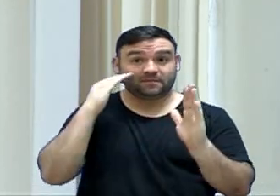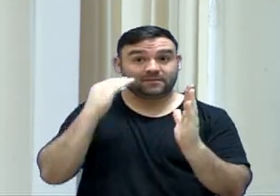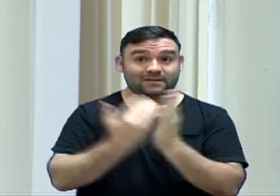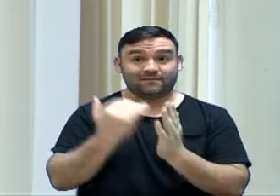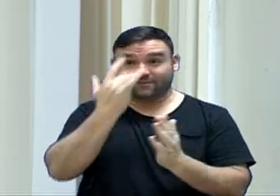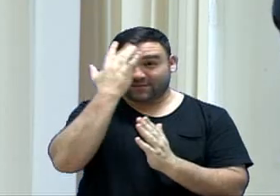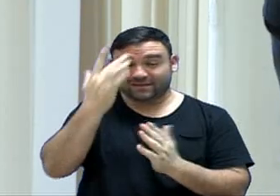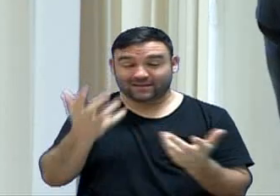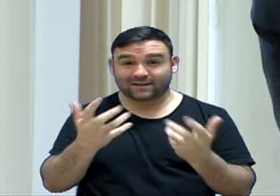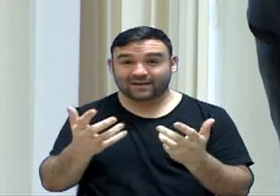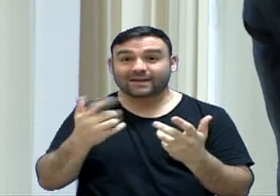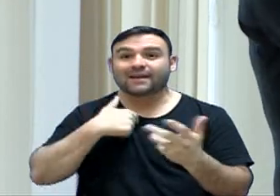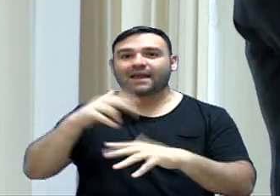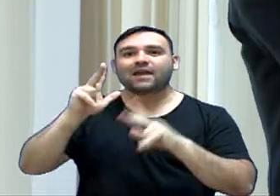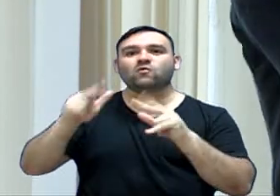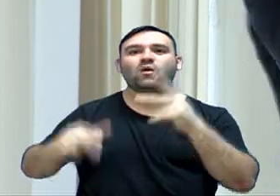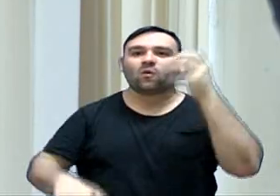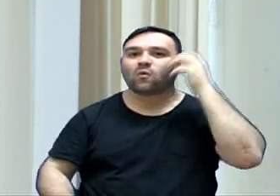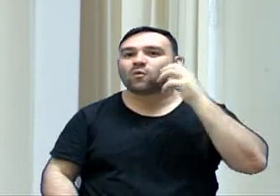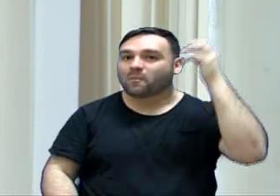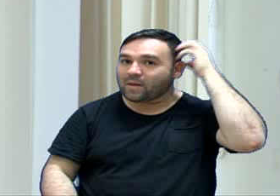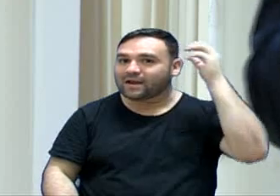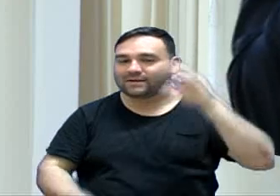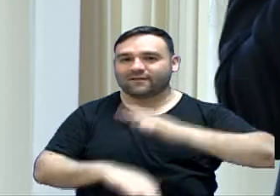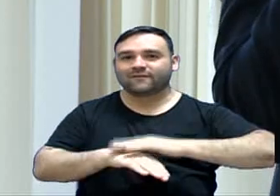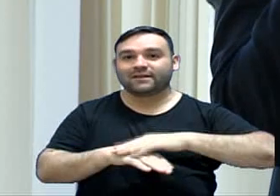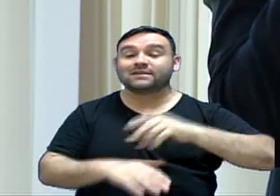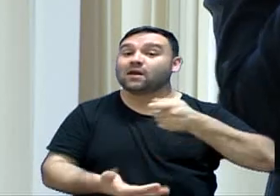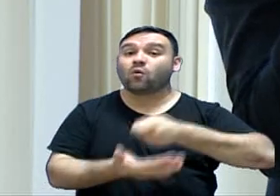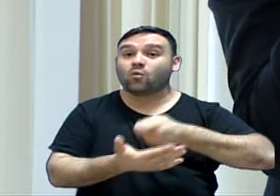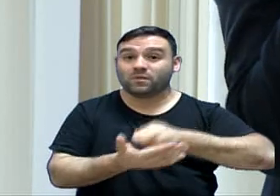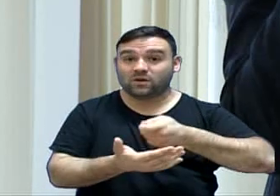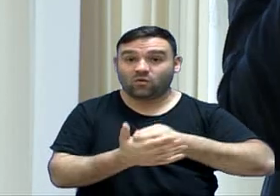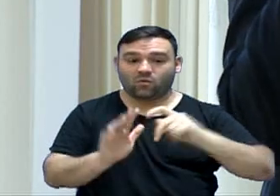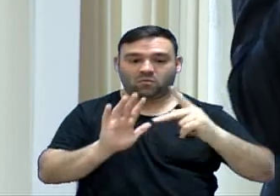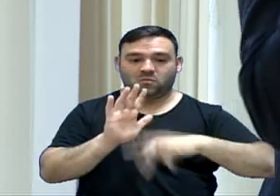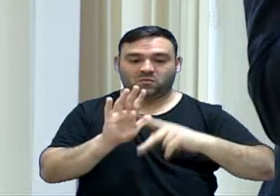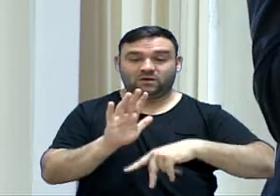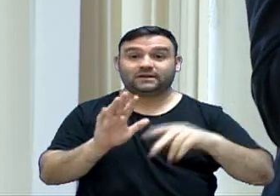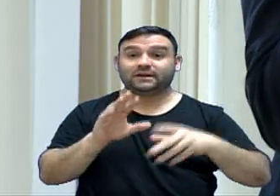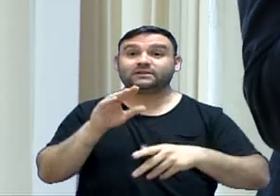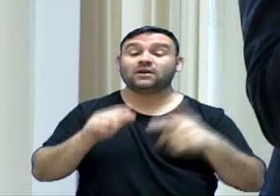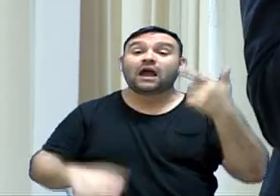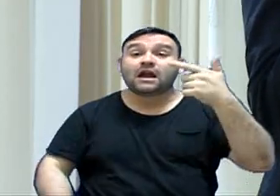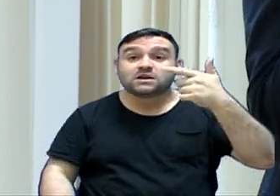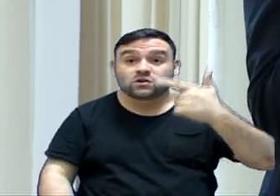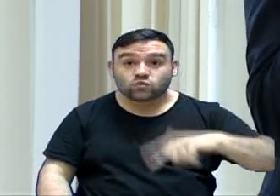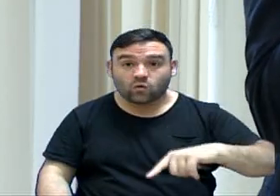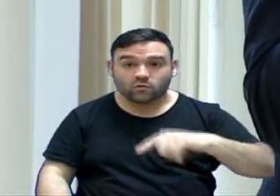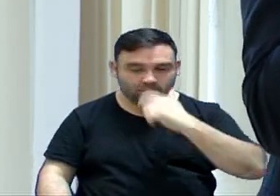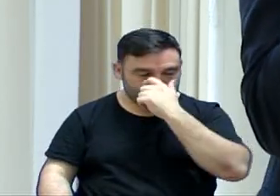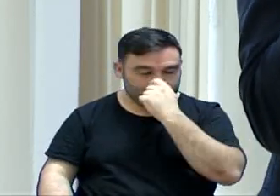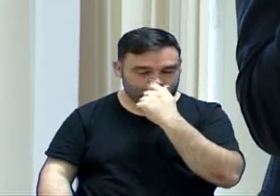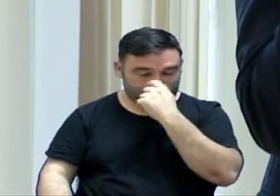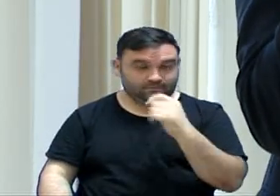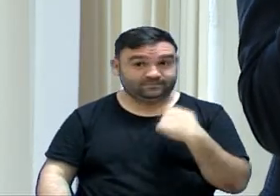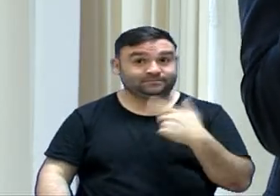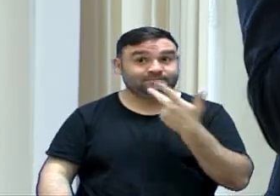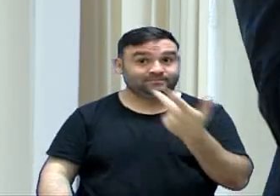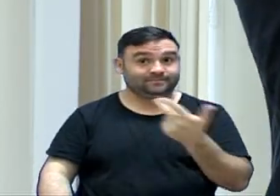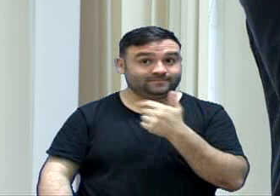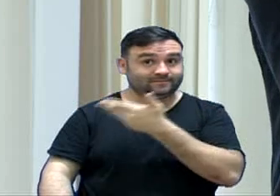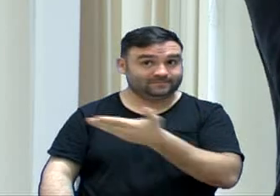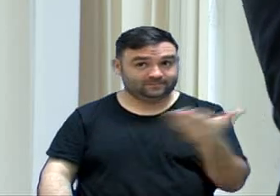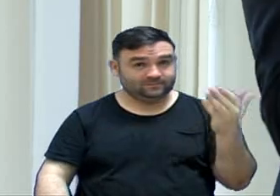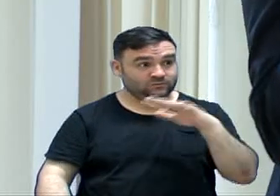Facinho. É fazer o que o vereador Péricles fez. Ele obrigou no projeto dele que, na renovação, olha isso que eu vou dividir com Vossa